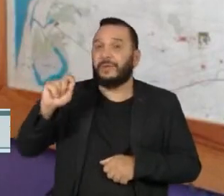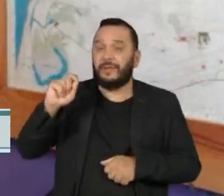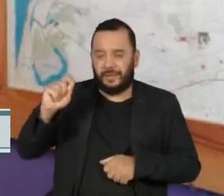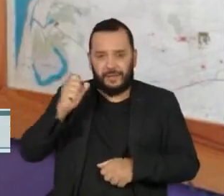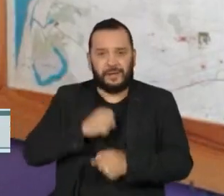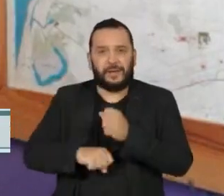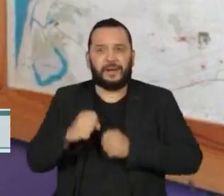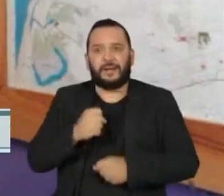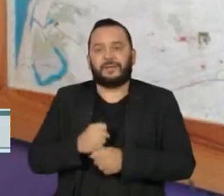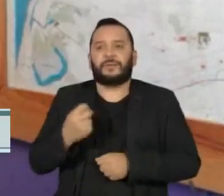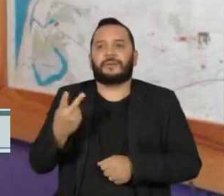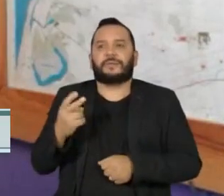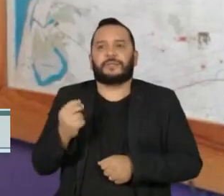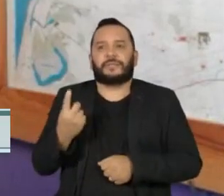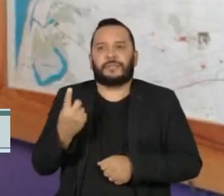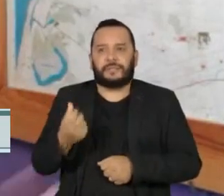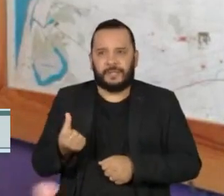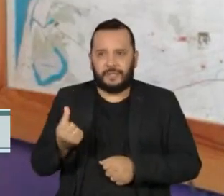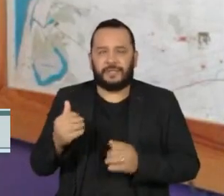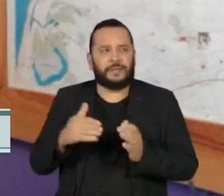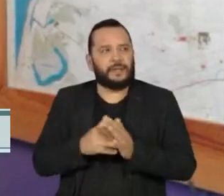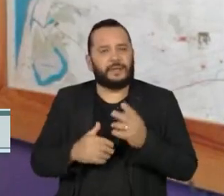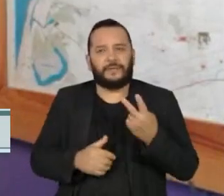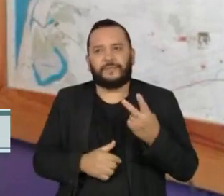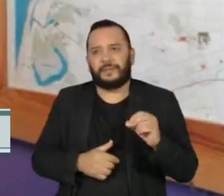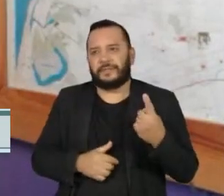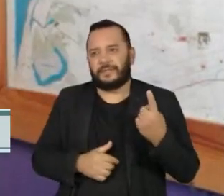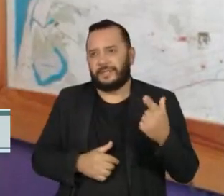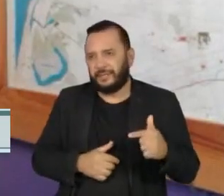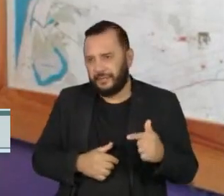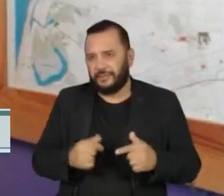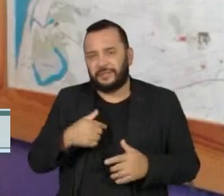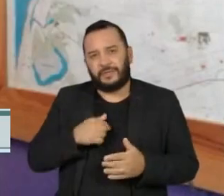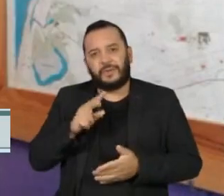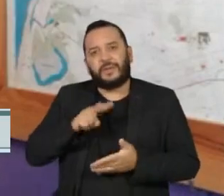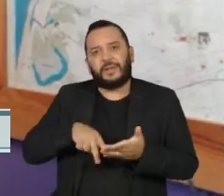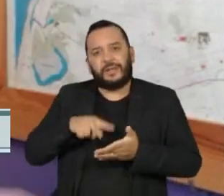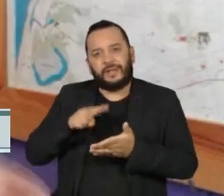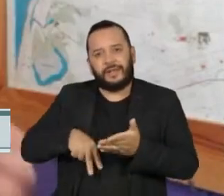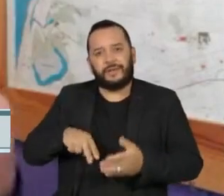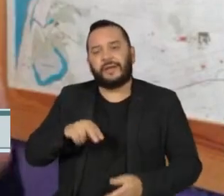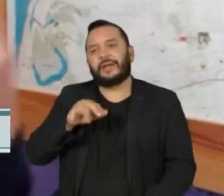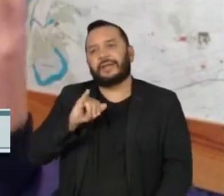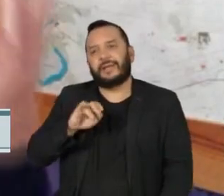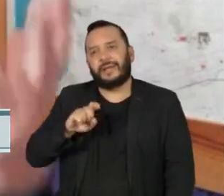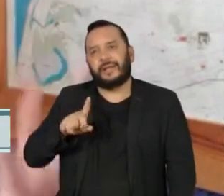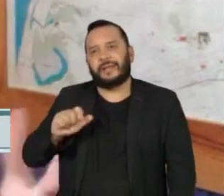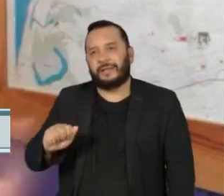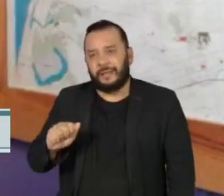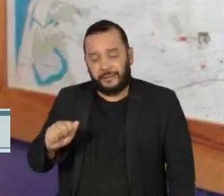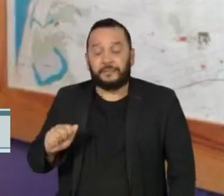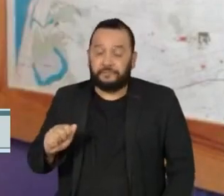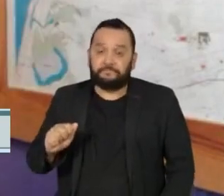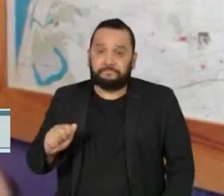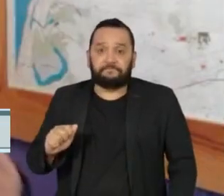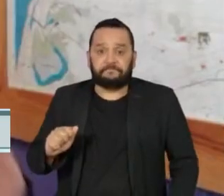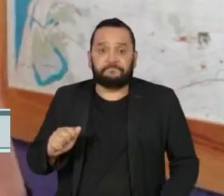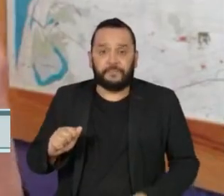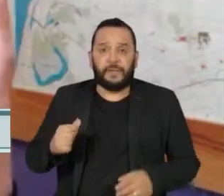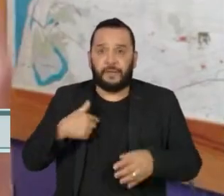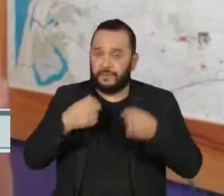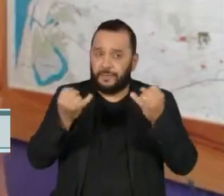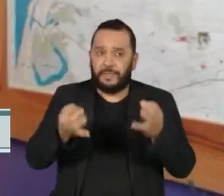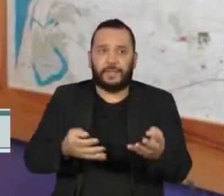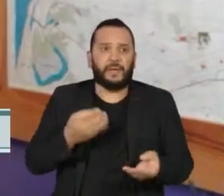2016 para 2017, quando eu leio a Ilíada do Homero, E aí algumas dessas questões, né, que eu comentei, de como